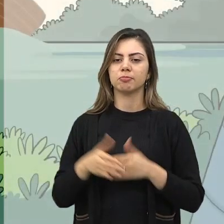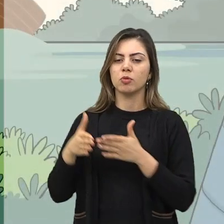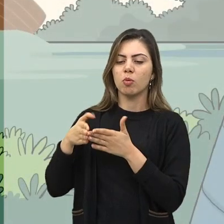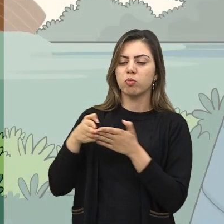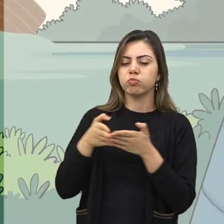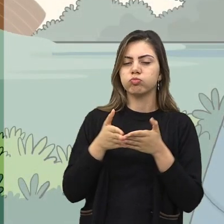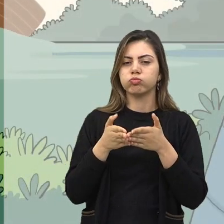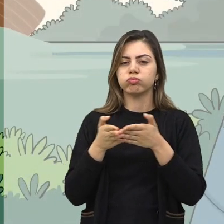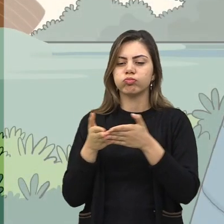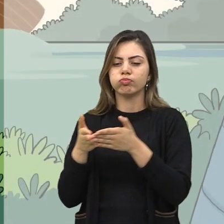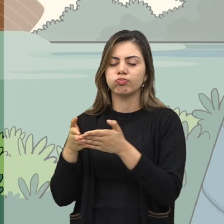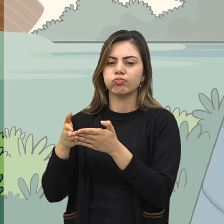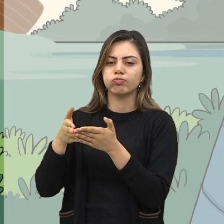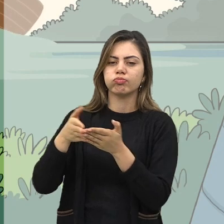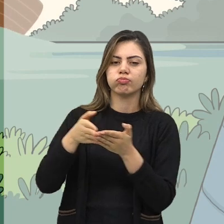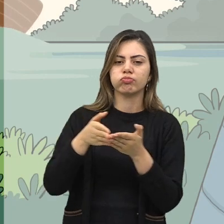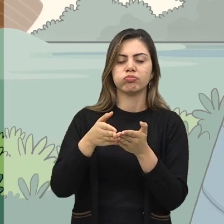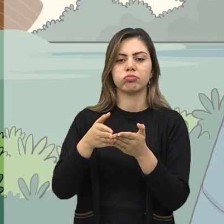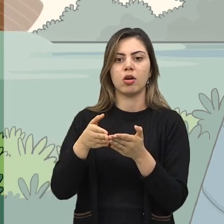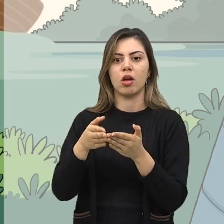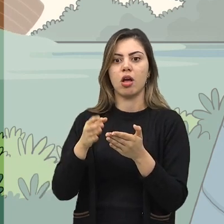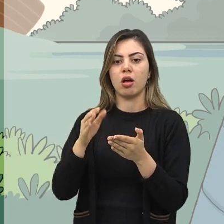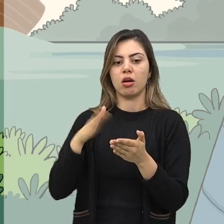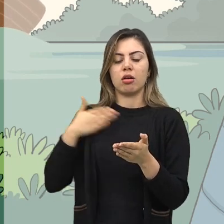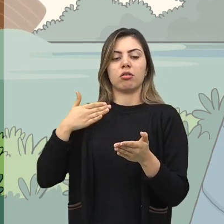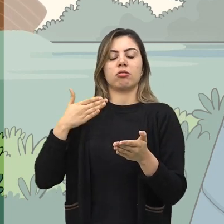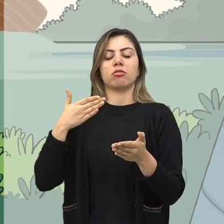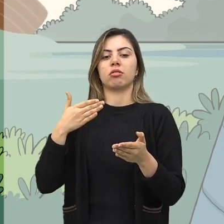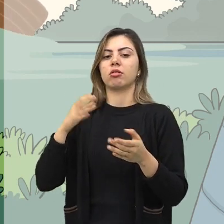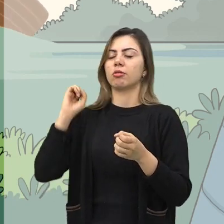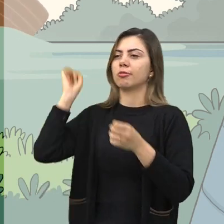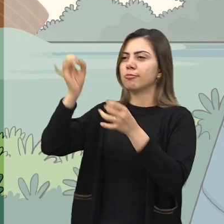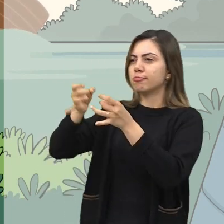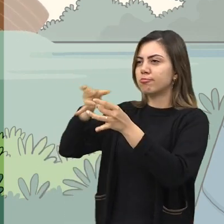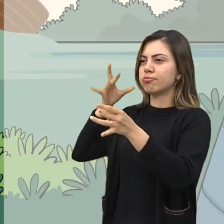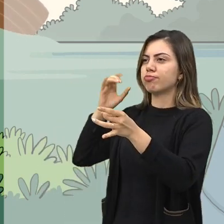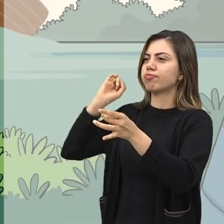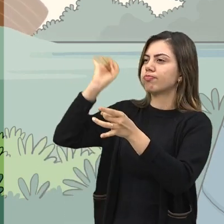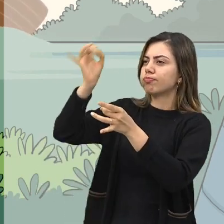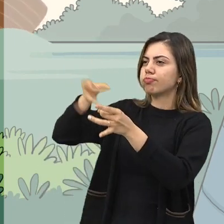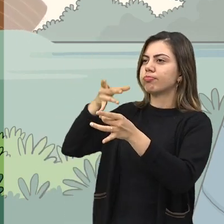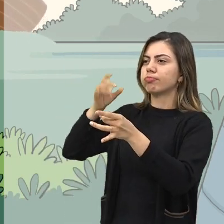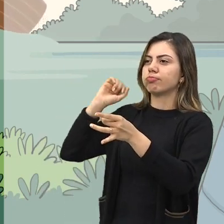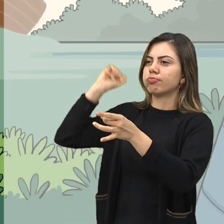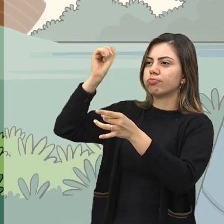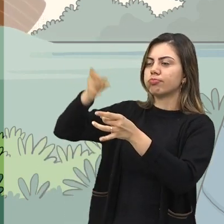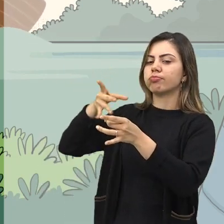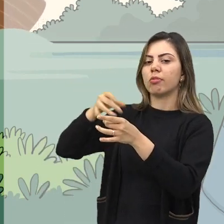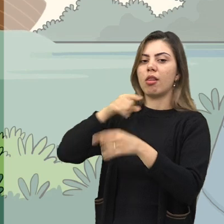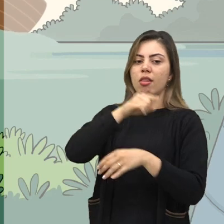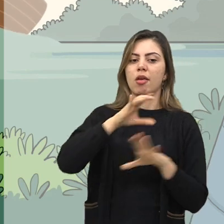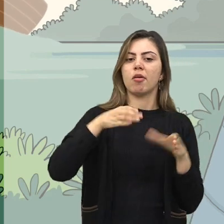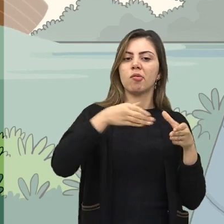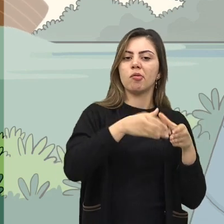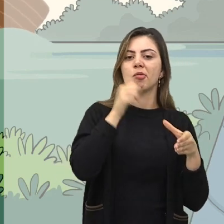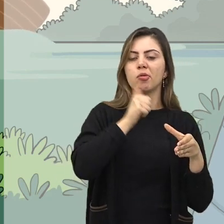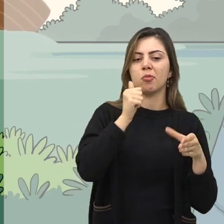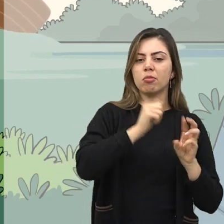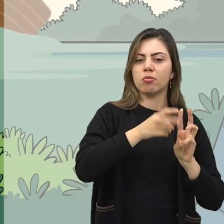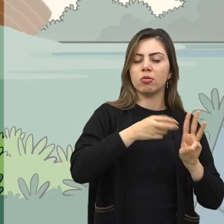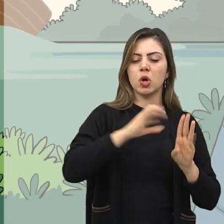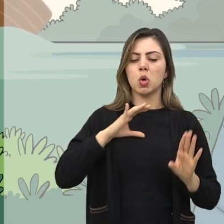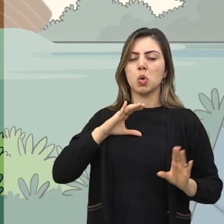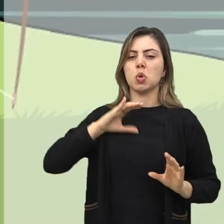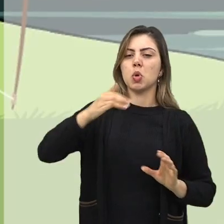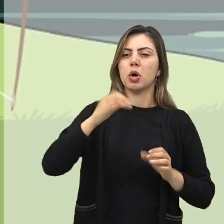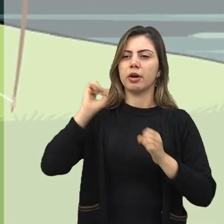Mas não estávamos preparados para um confronto. As Icamiabas nos atacaram com coragem